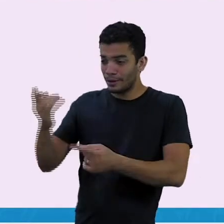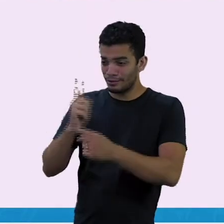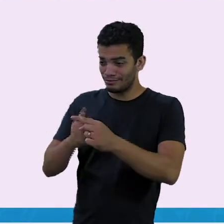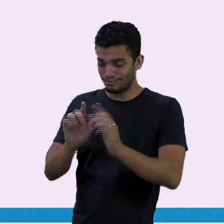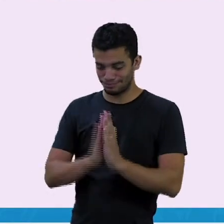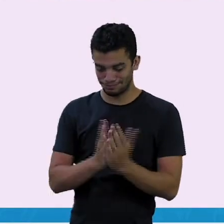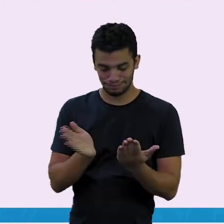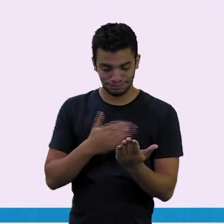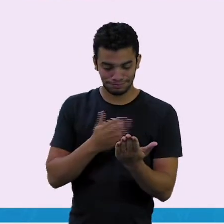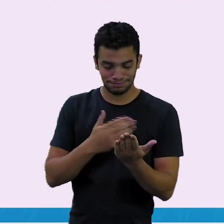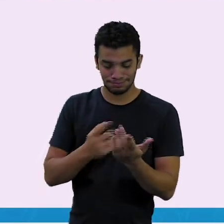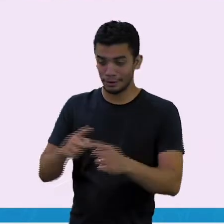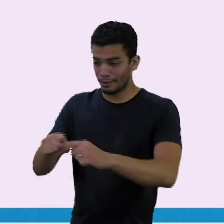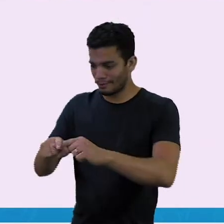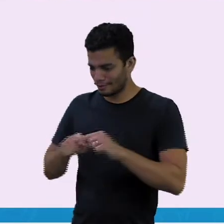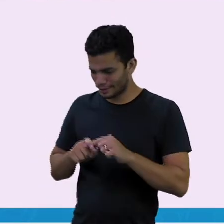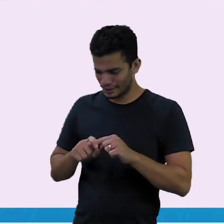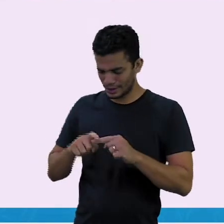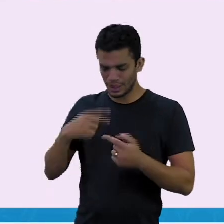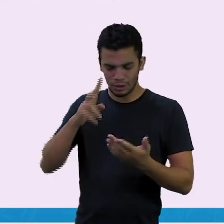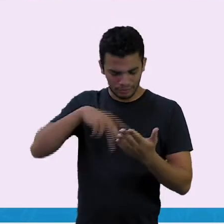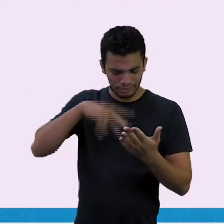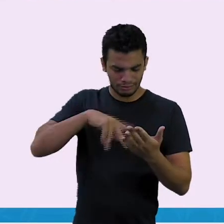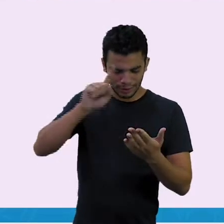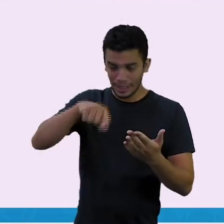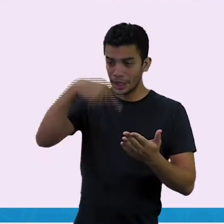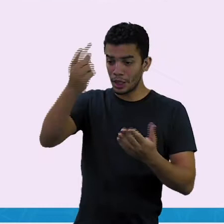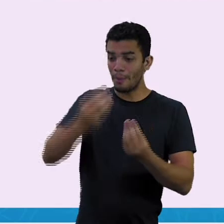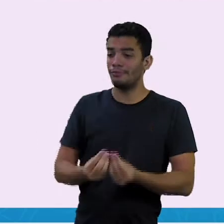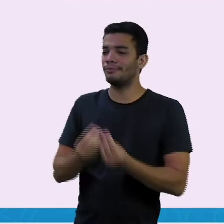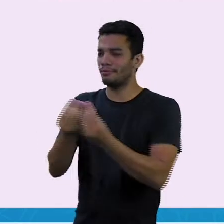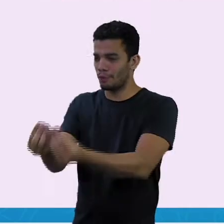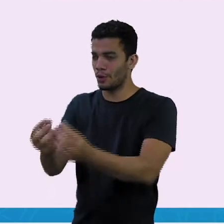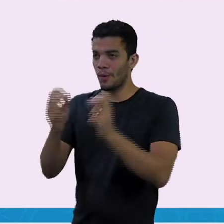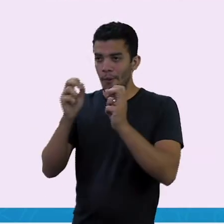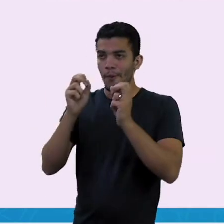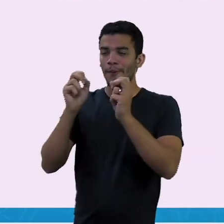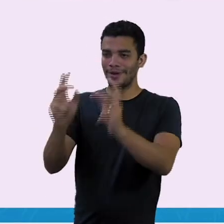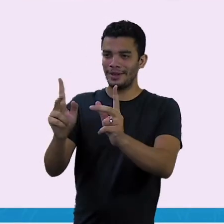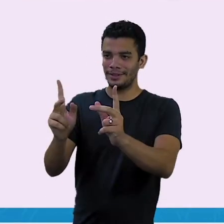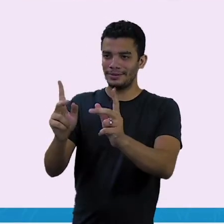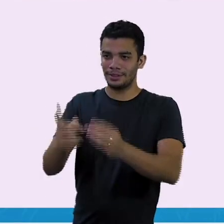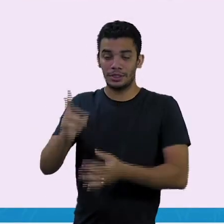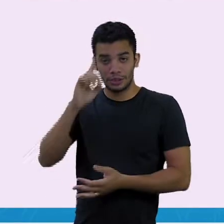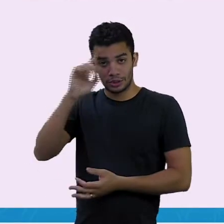breve irei devolver. Abraços, Maria.